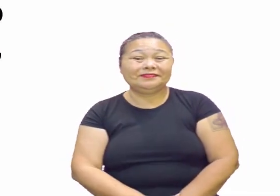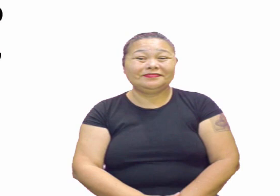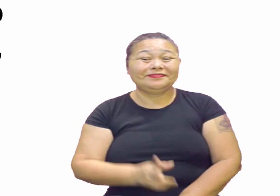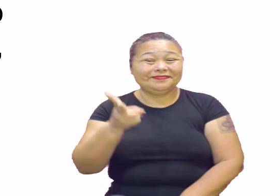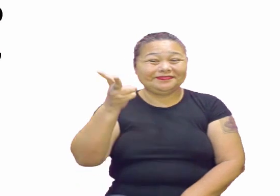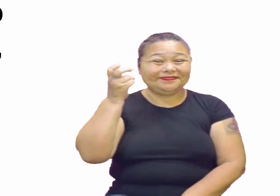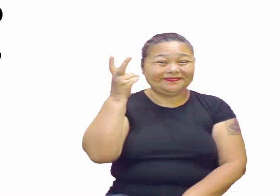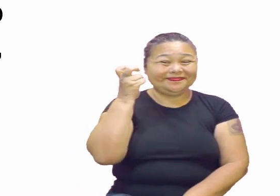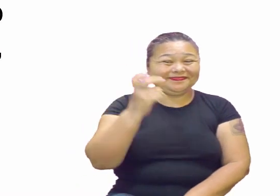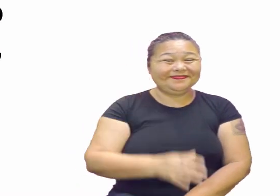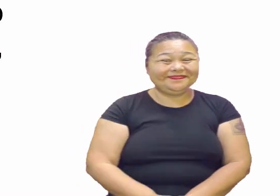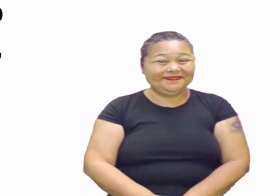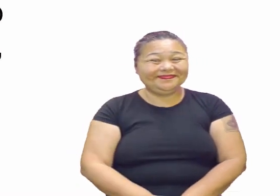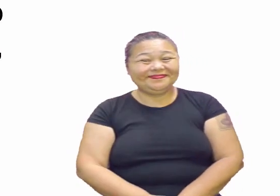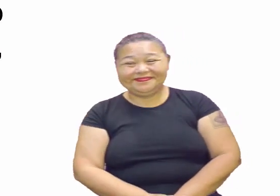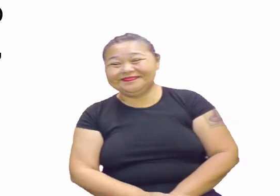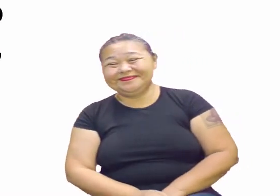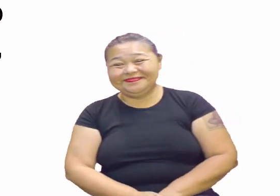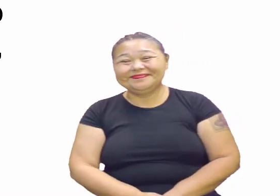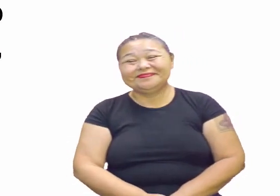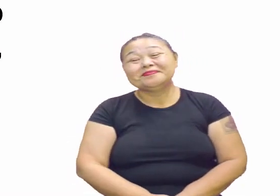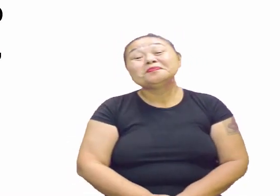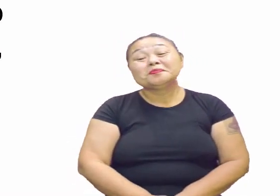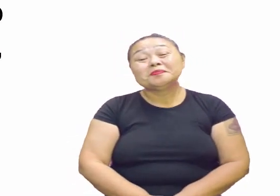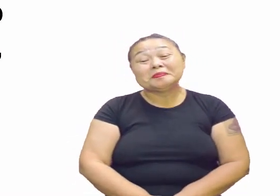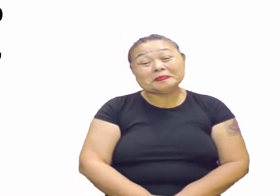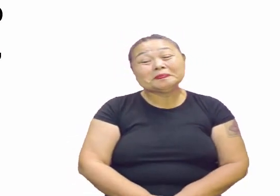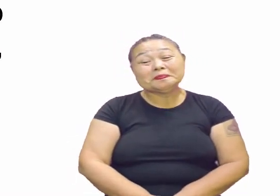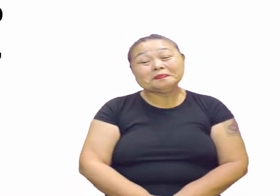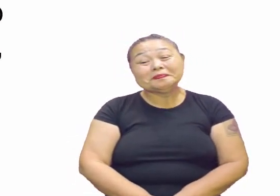Percebeu, Aldelina? Não, né?